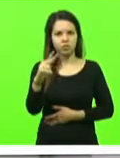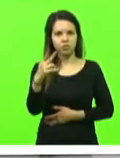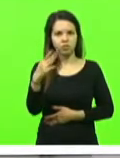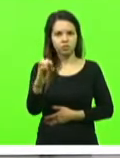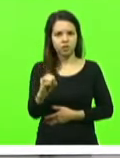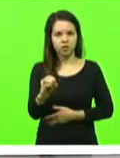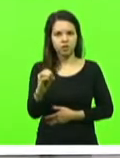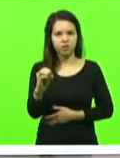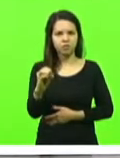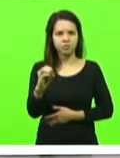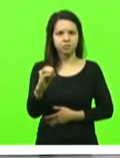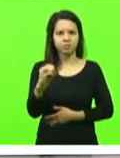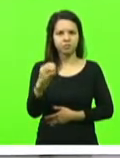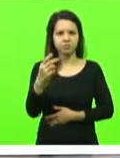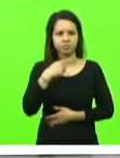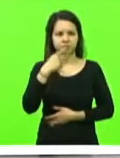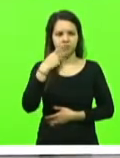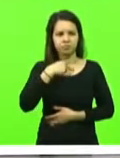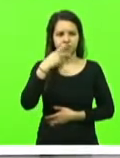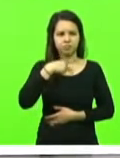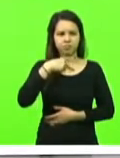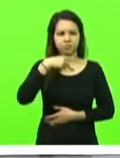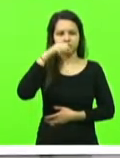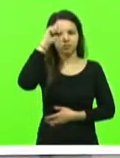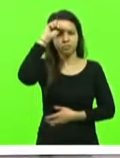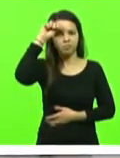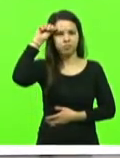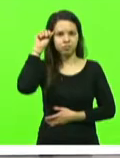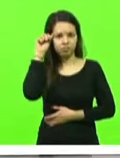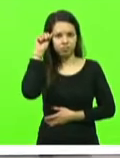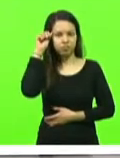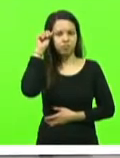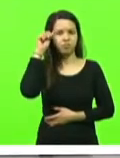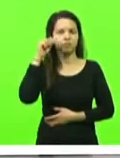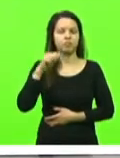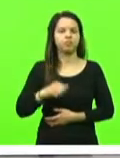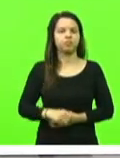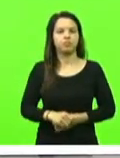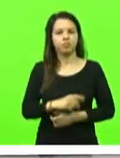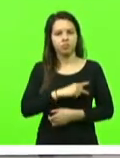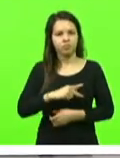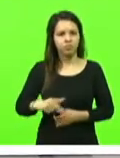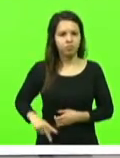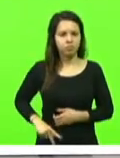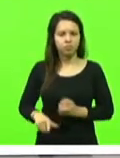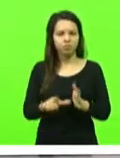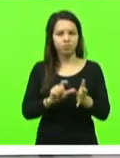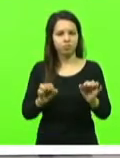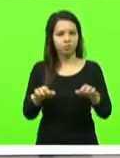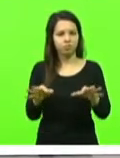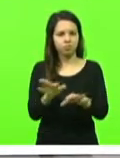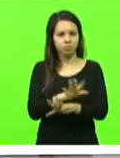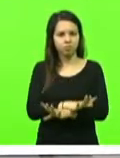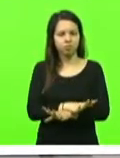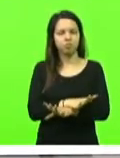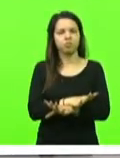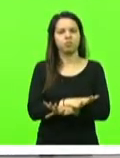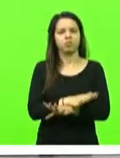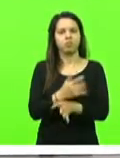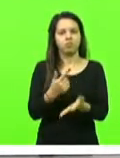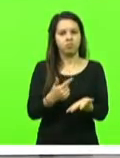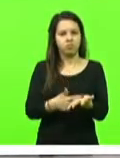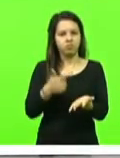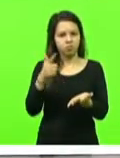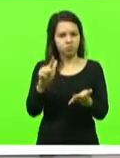mais havendo, o senhor presidente, antes de encerrar a sessão, convocou o outro ordinário para quarta-feira no horário regimental. Para